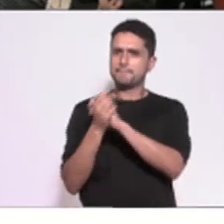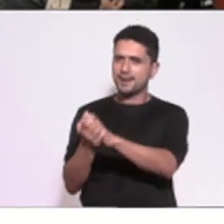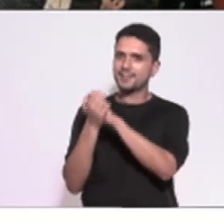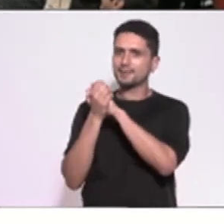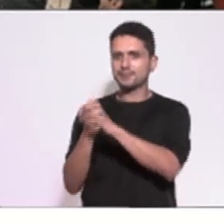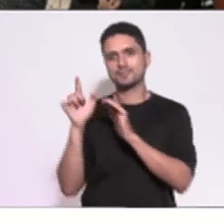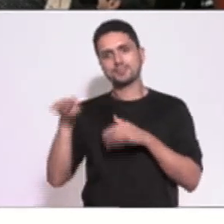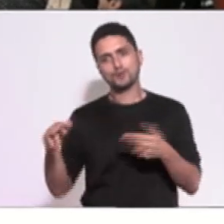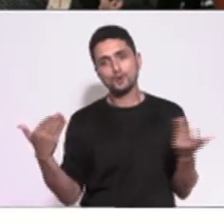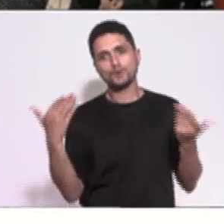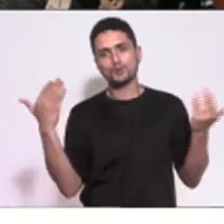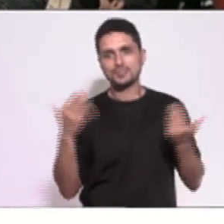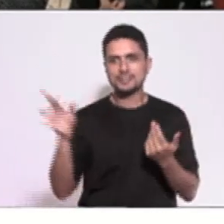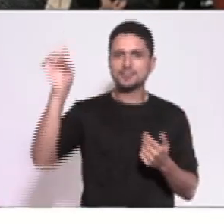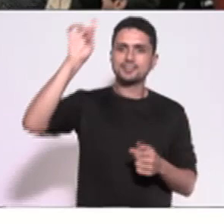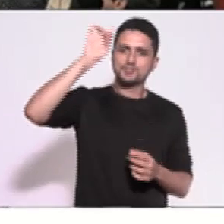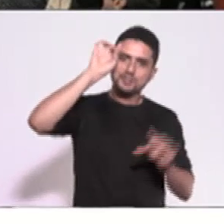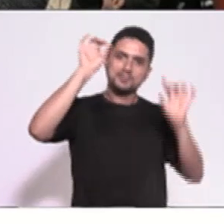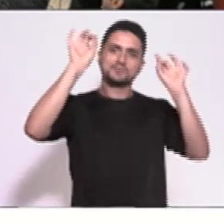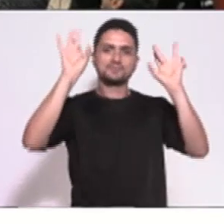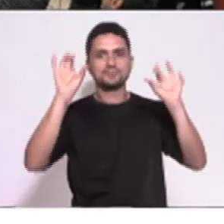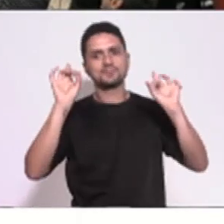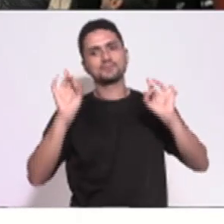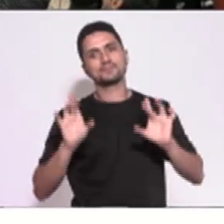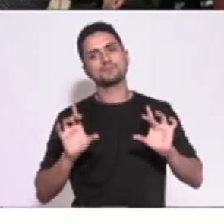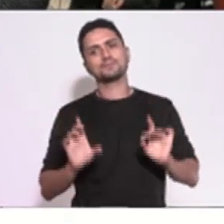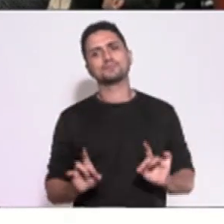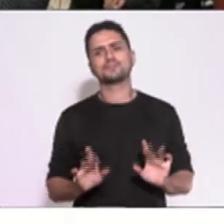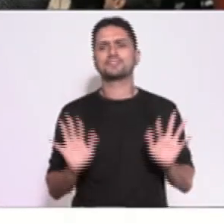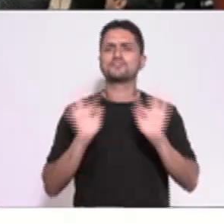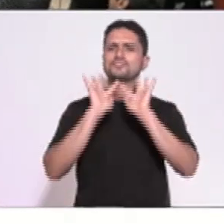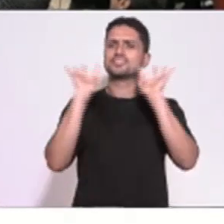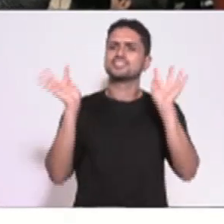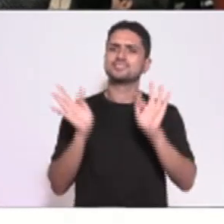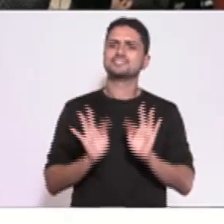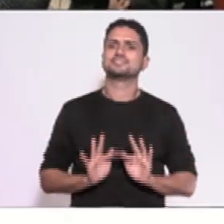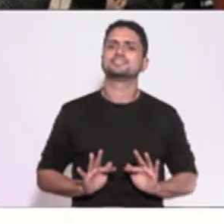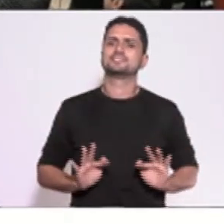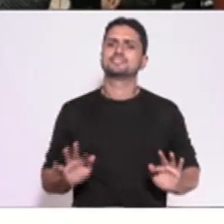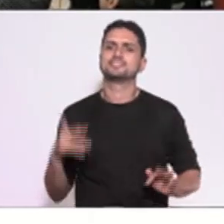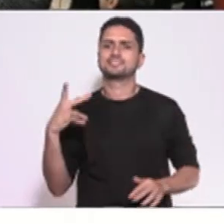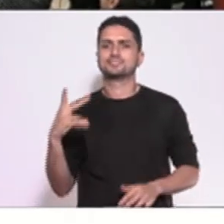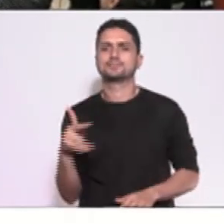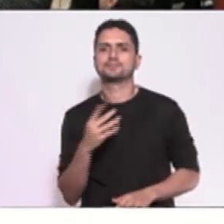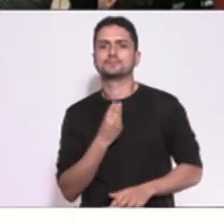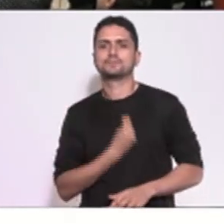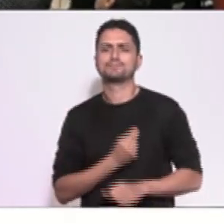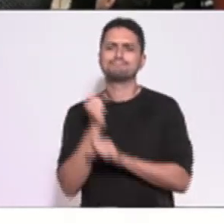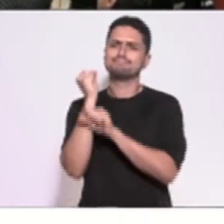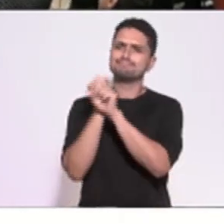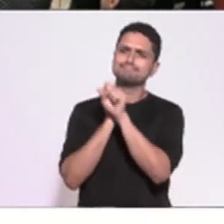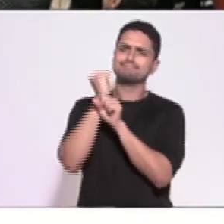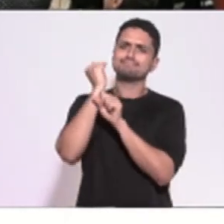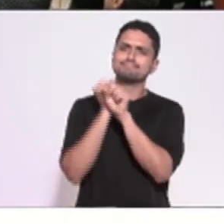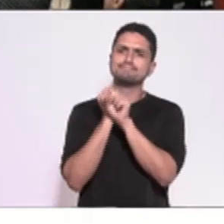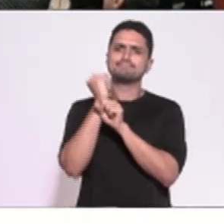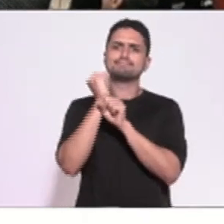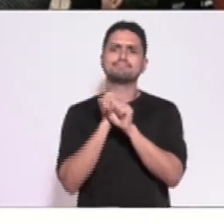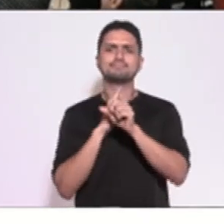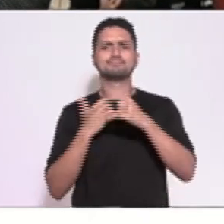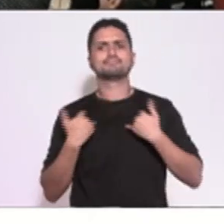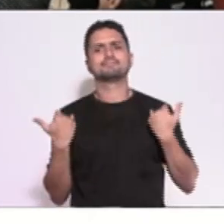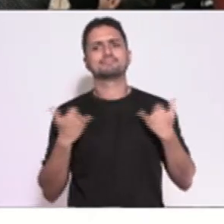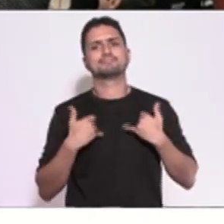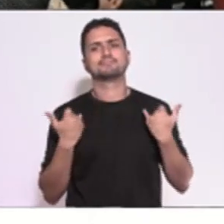você nessa data querida, muitas felicidades, muitos